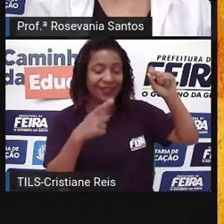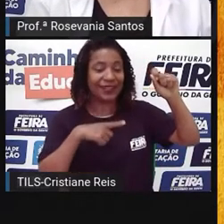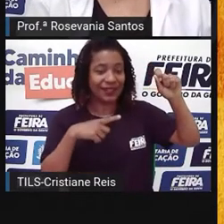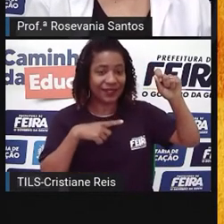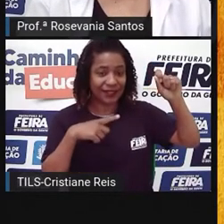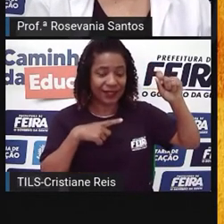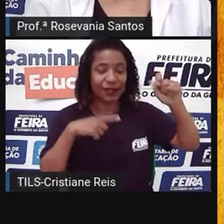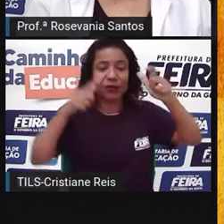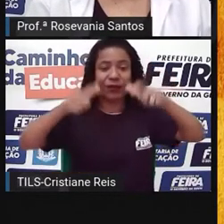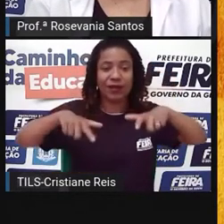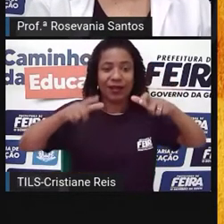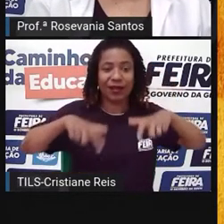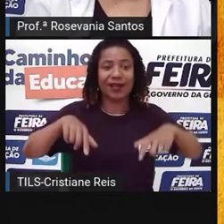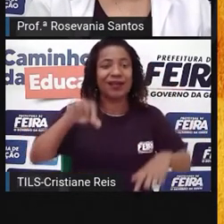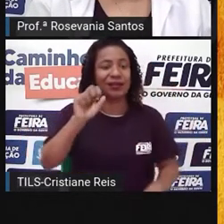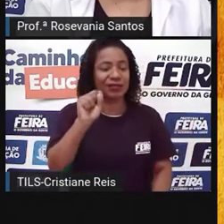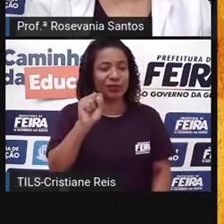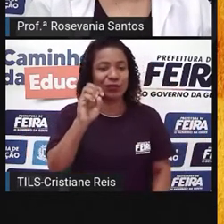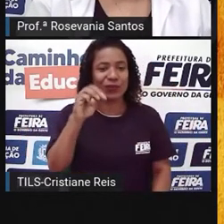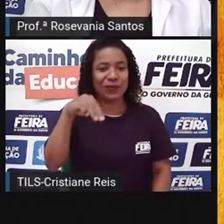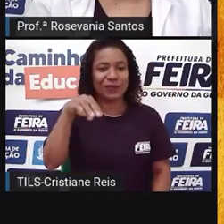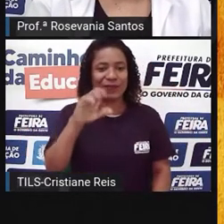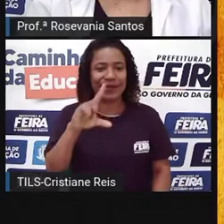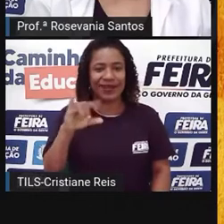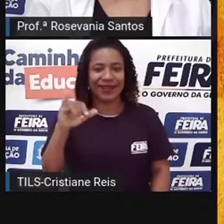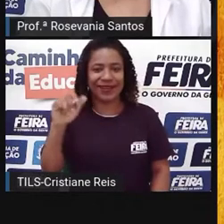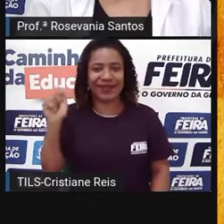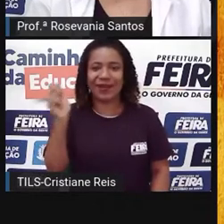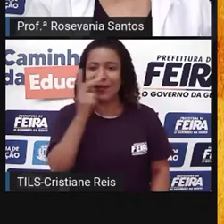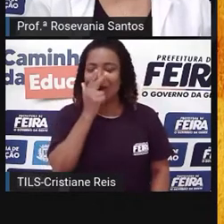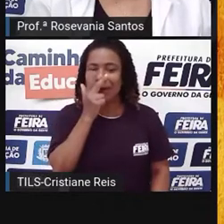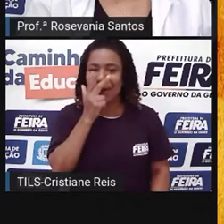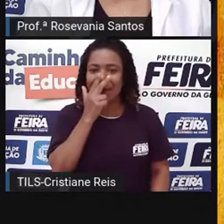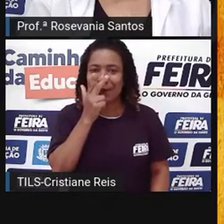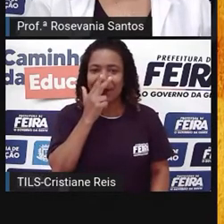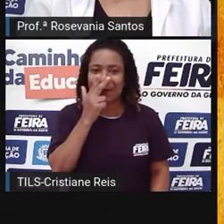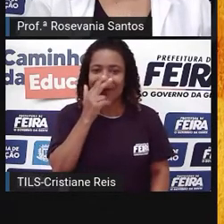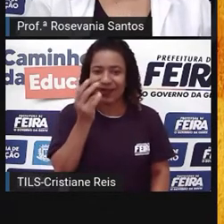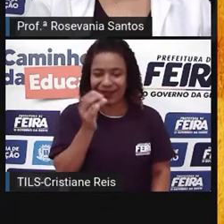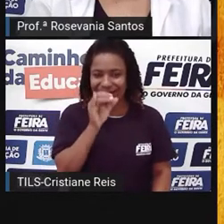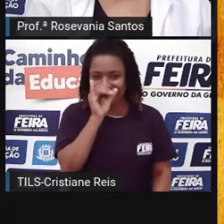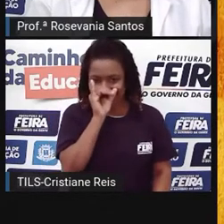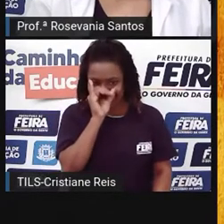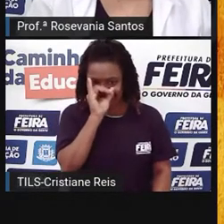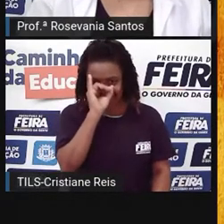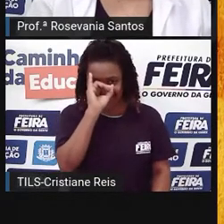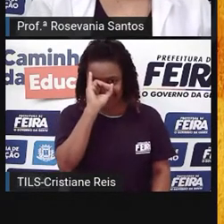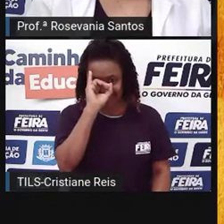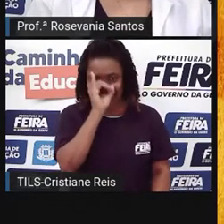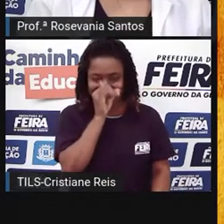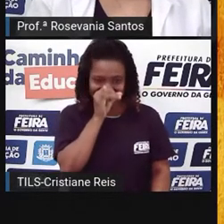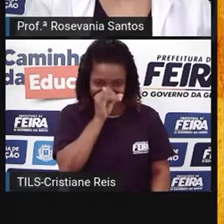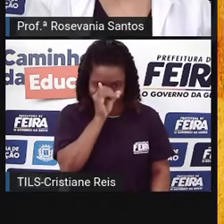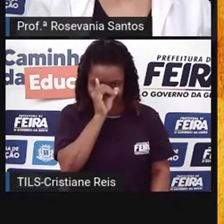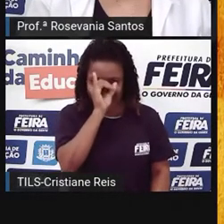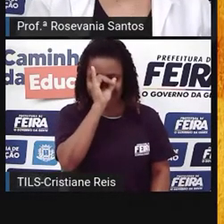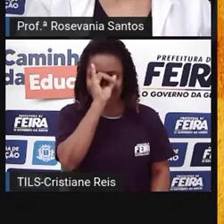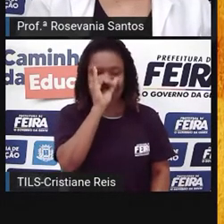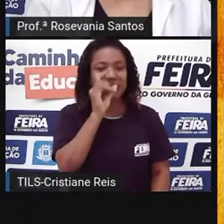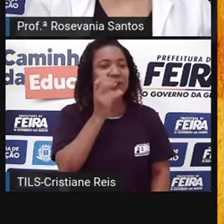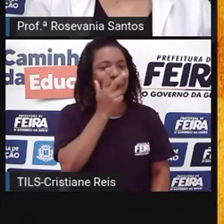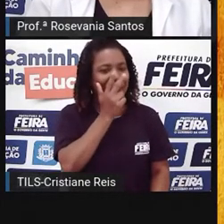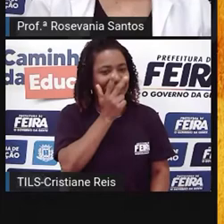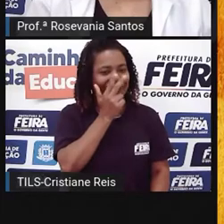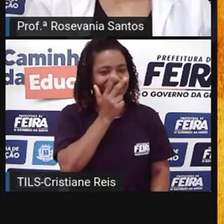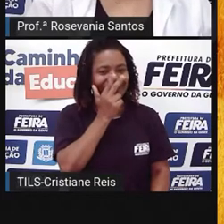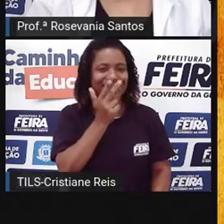Somália. Aí eu não sei se vocês percebem, ele parece mesmo aquele do rinoceronte, ó, tá vendo? Do rinoceronte. Então, eu